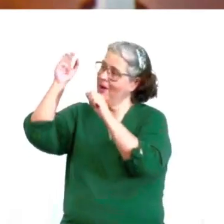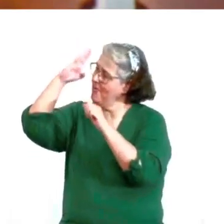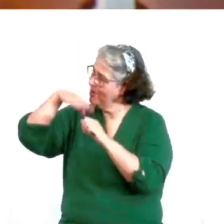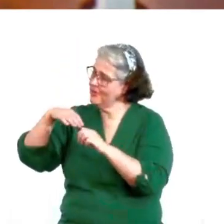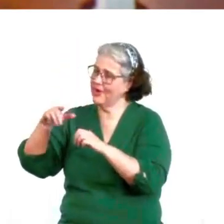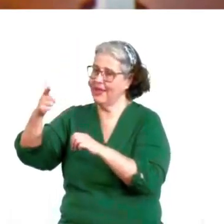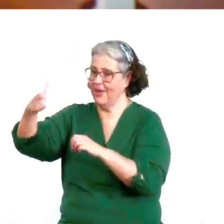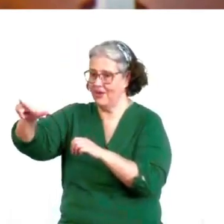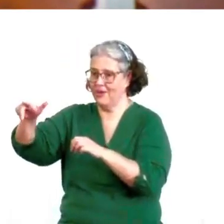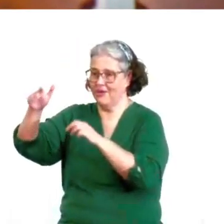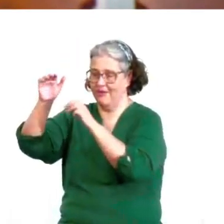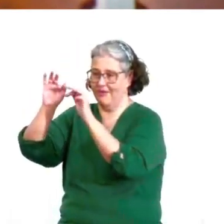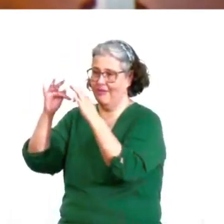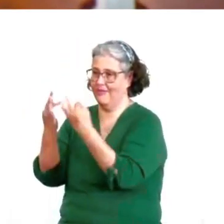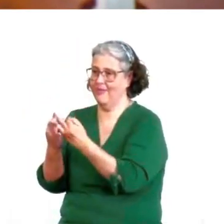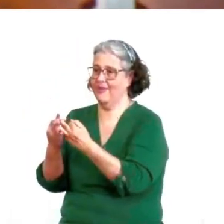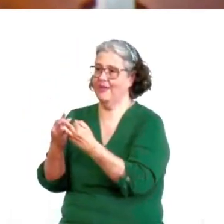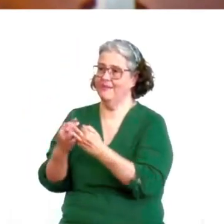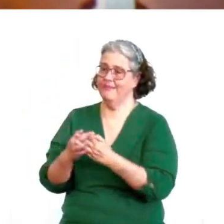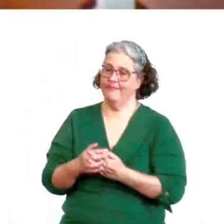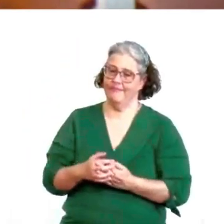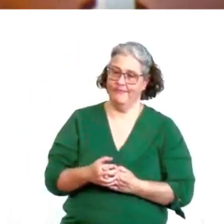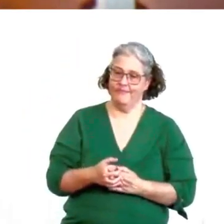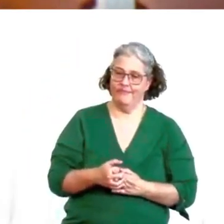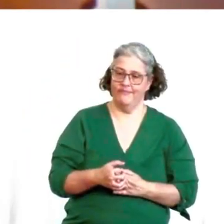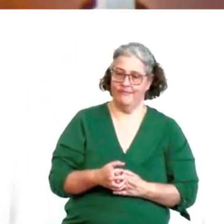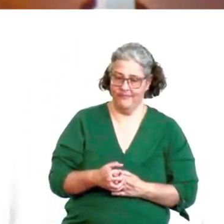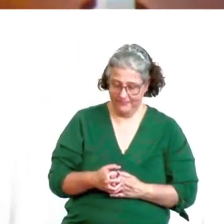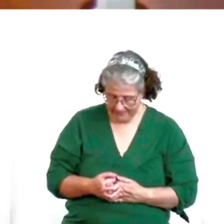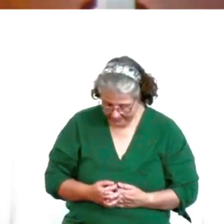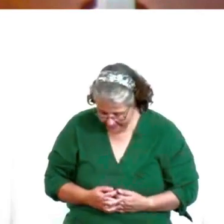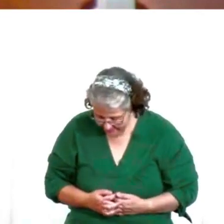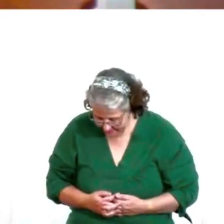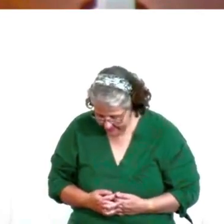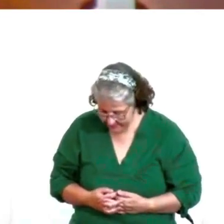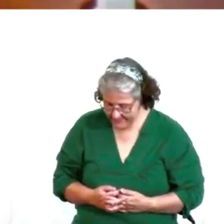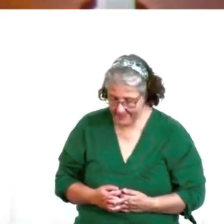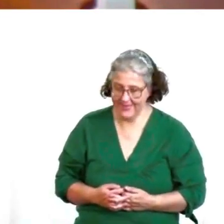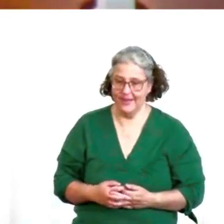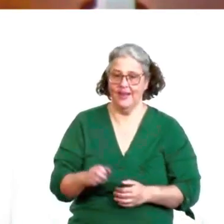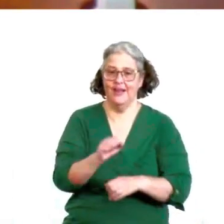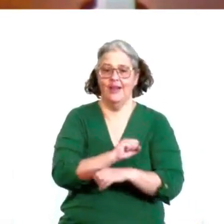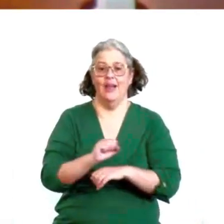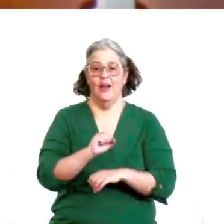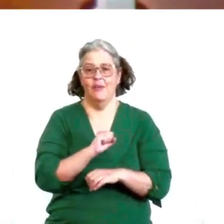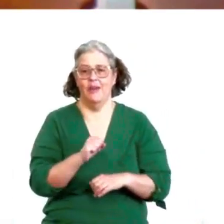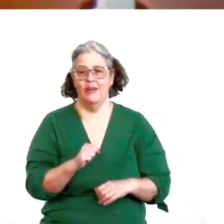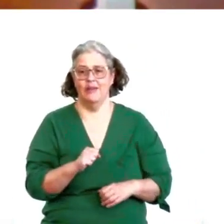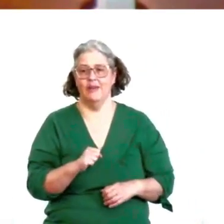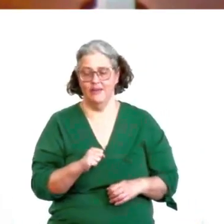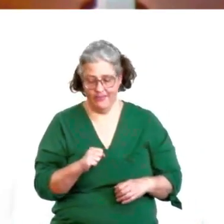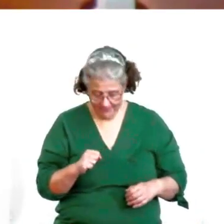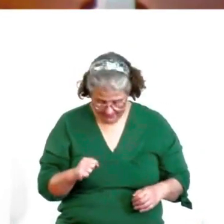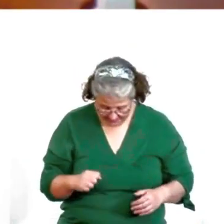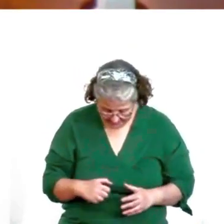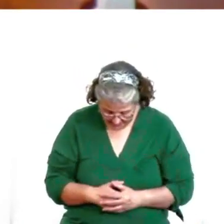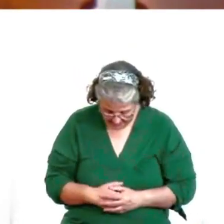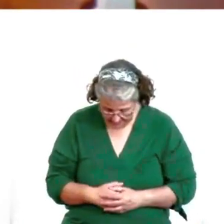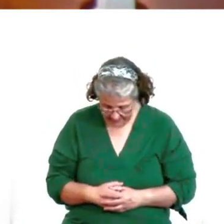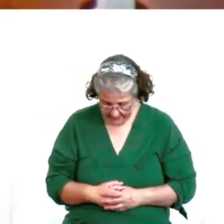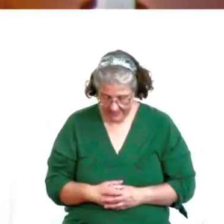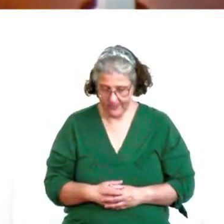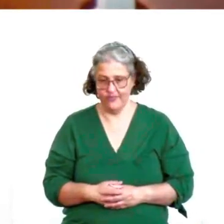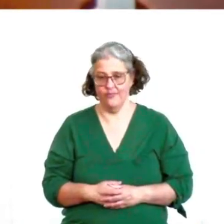as famílias da terra. Abraão será abençoado. Mas não só isso, ele vai